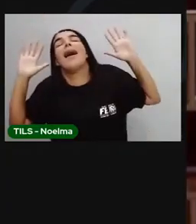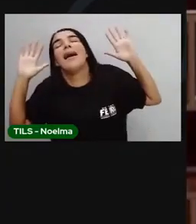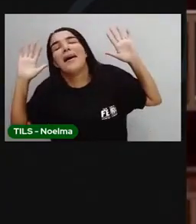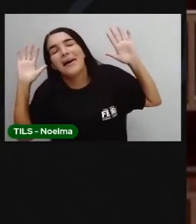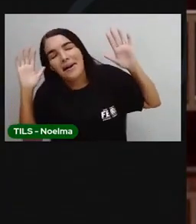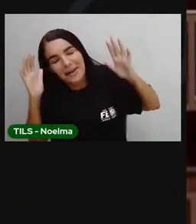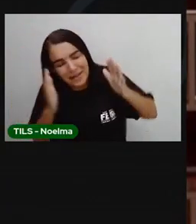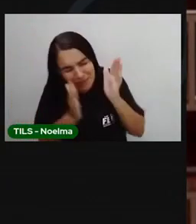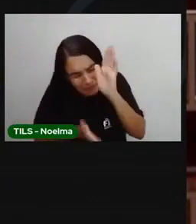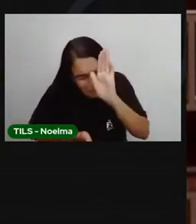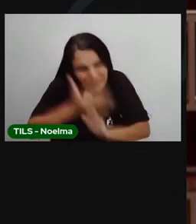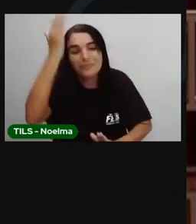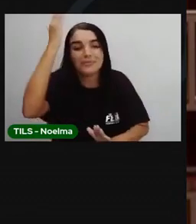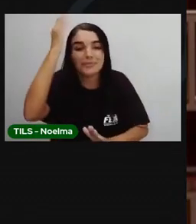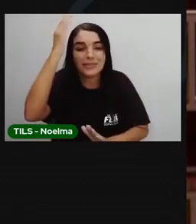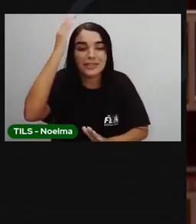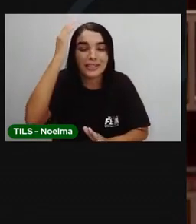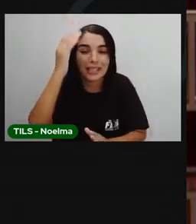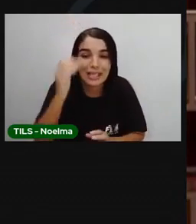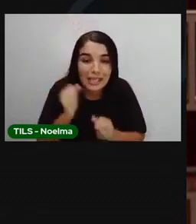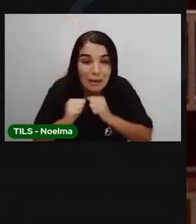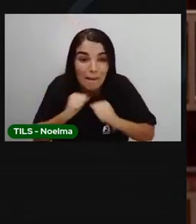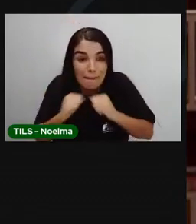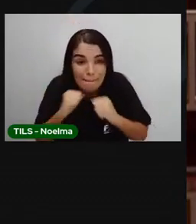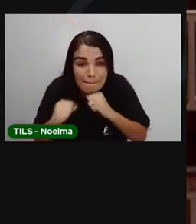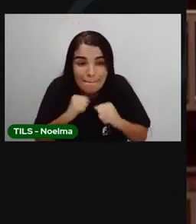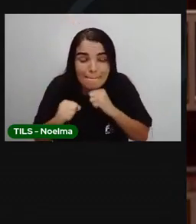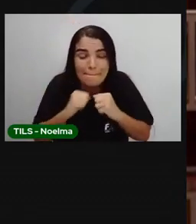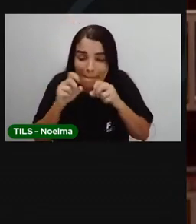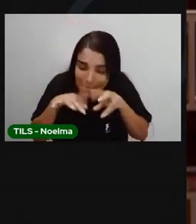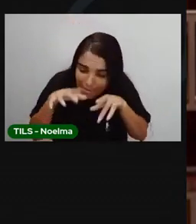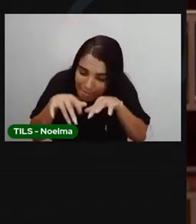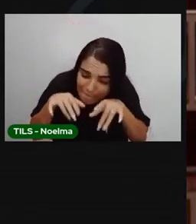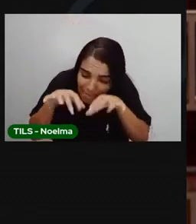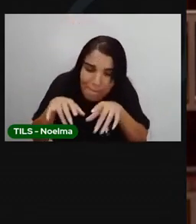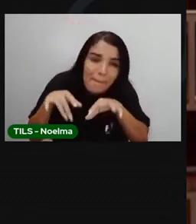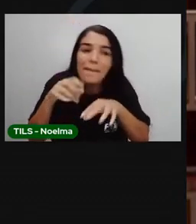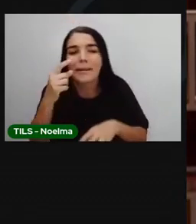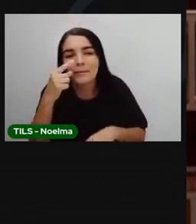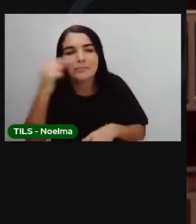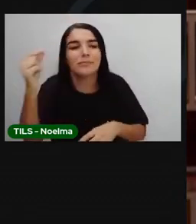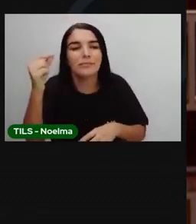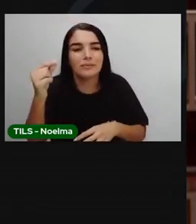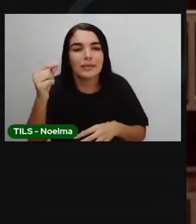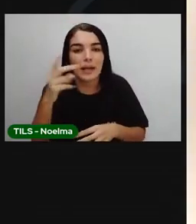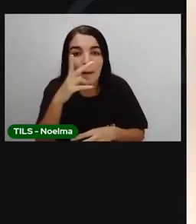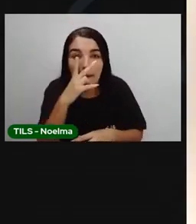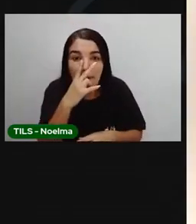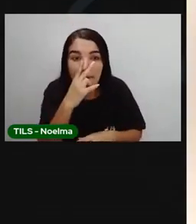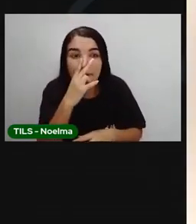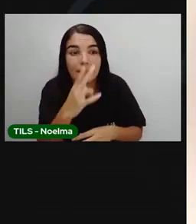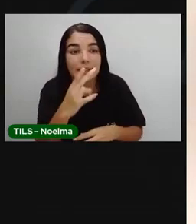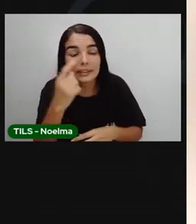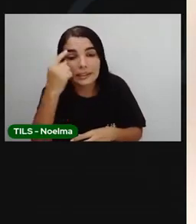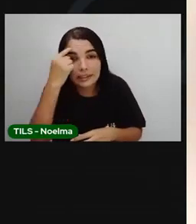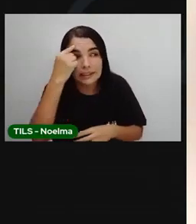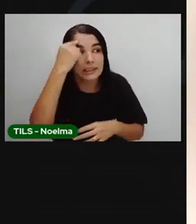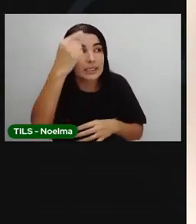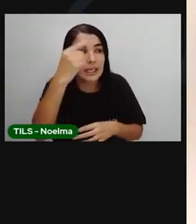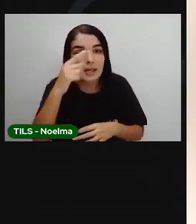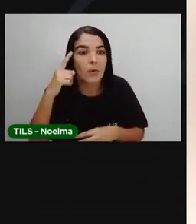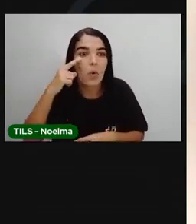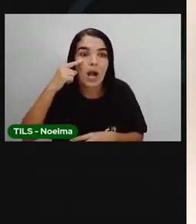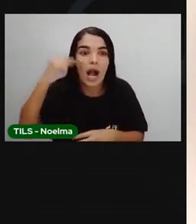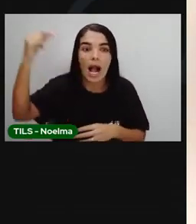Fugi, fugi com quantas pernas tinha, percebendo que devia ser o famoso gato que